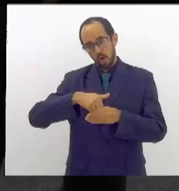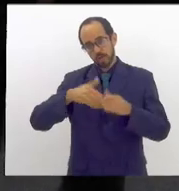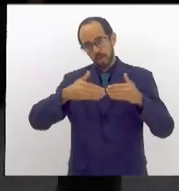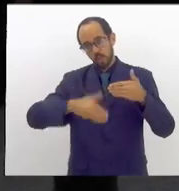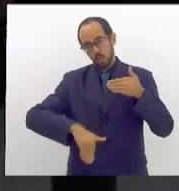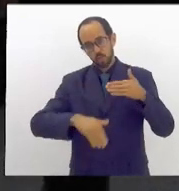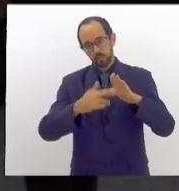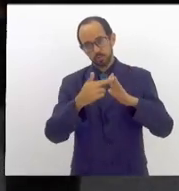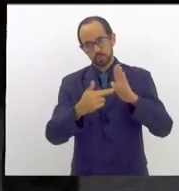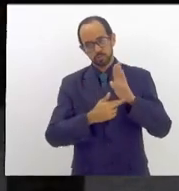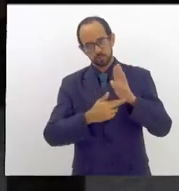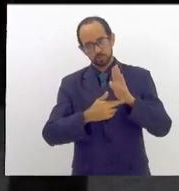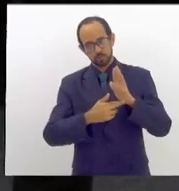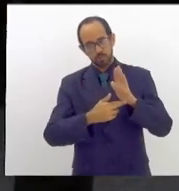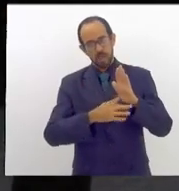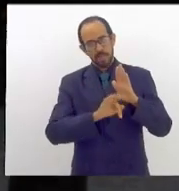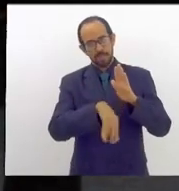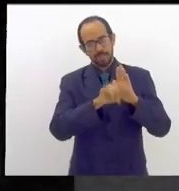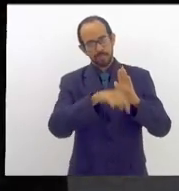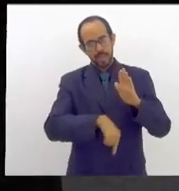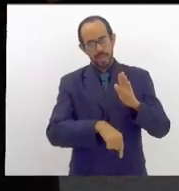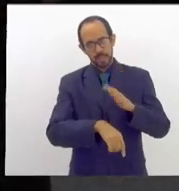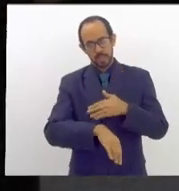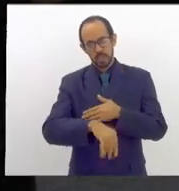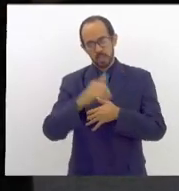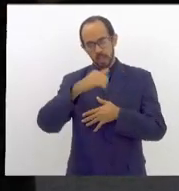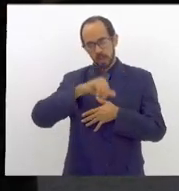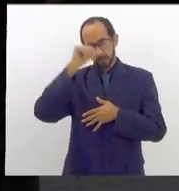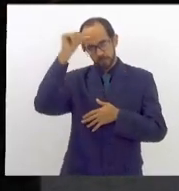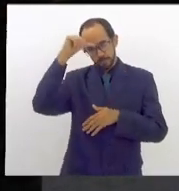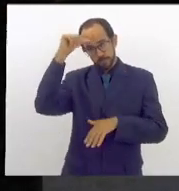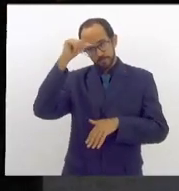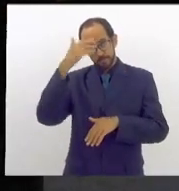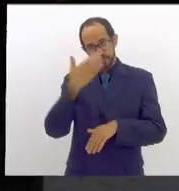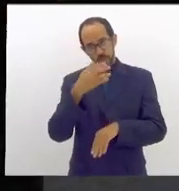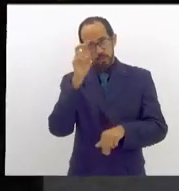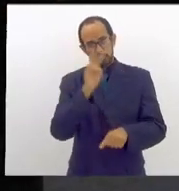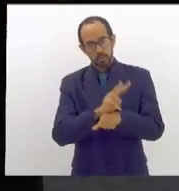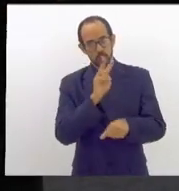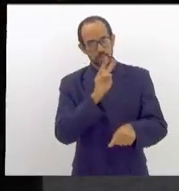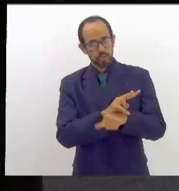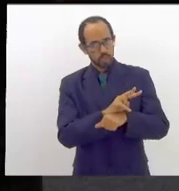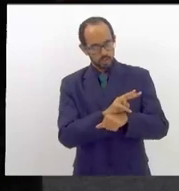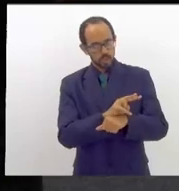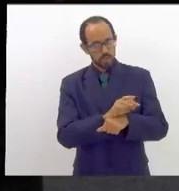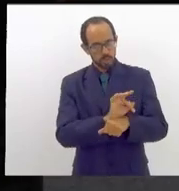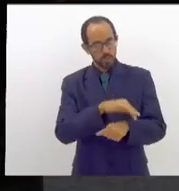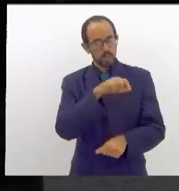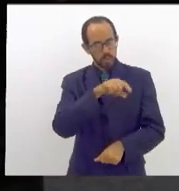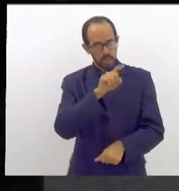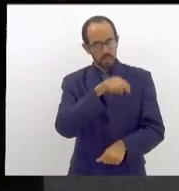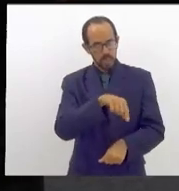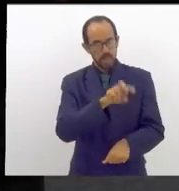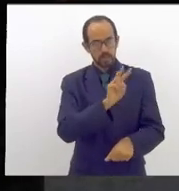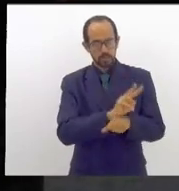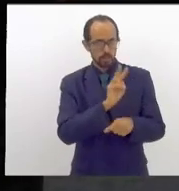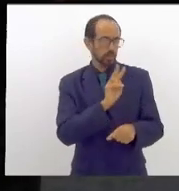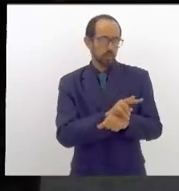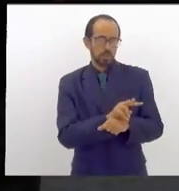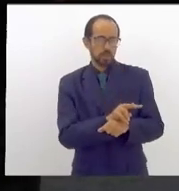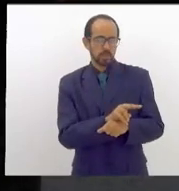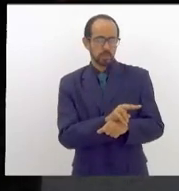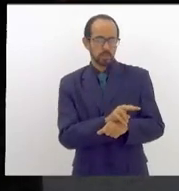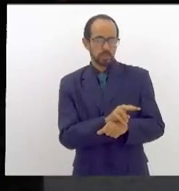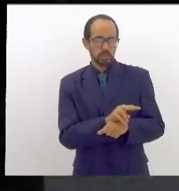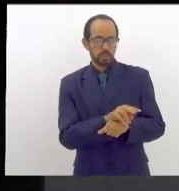relatório a quem o governo Cláudio Castro quer proteger a quem quer defender seria